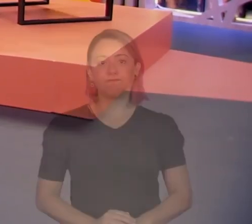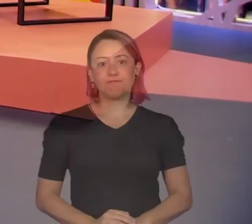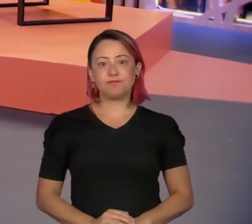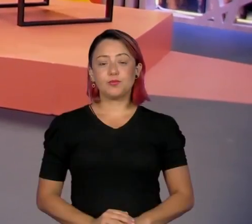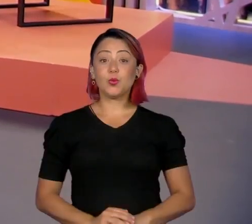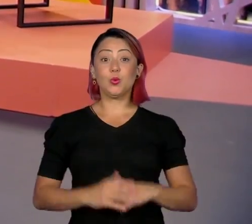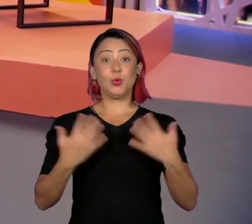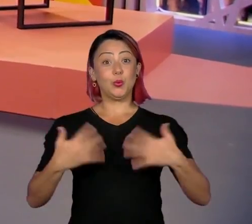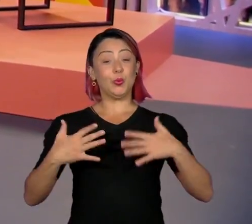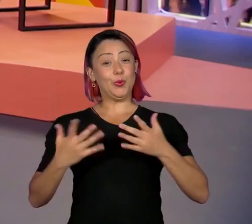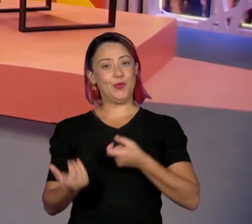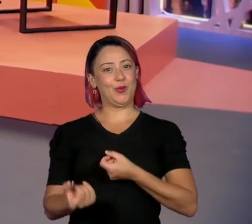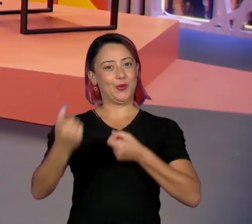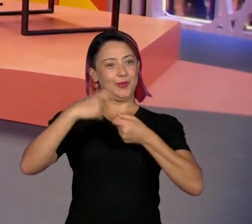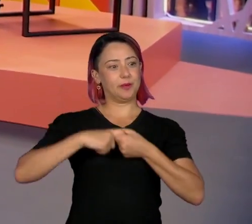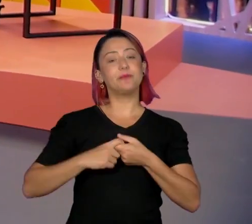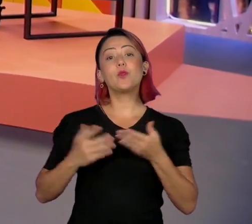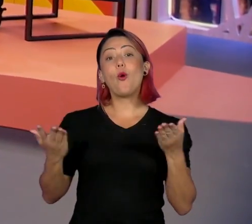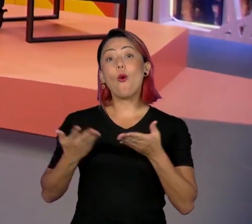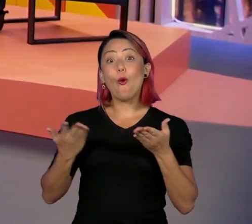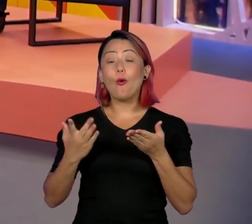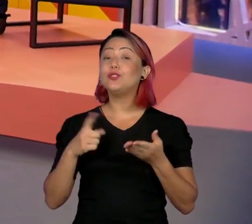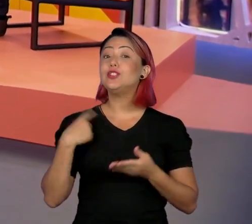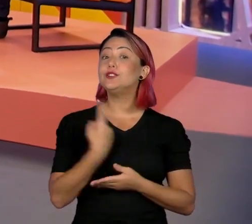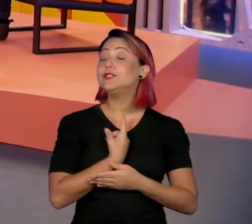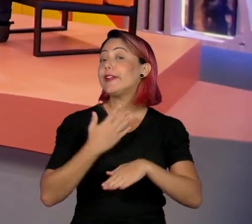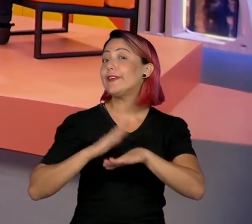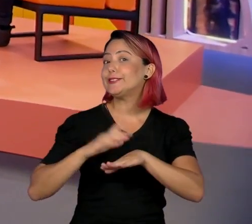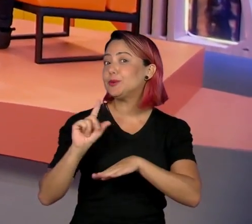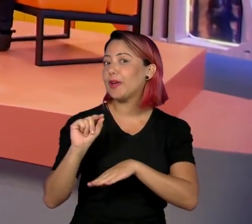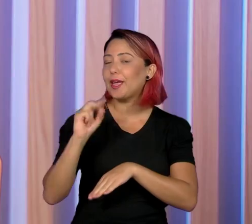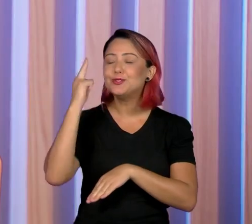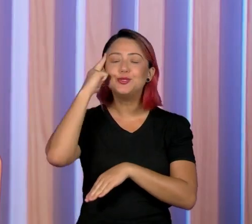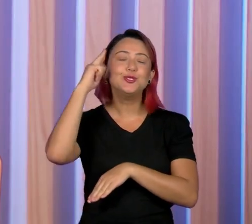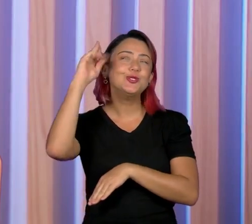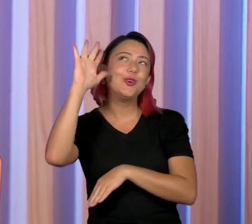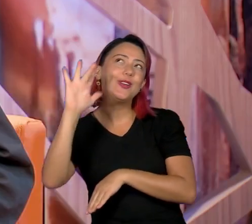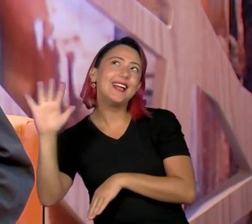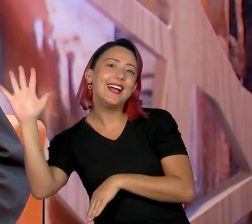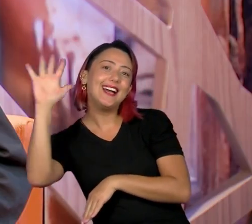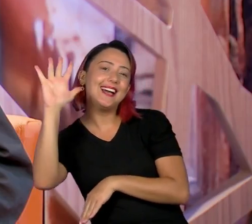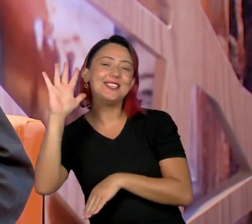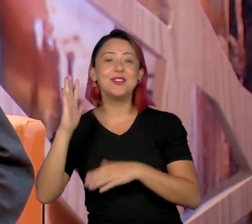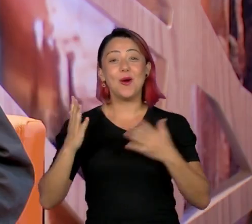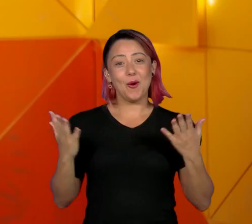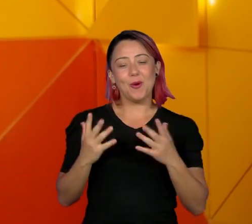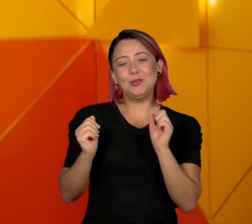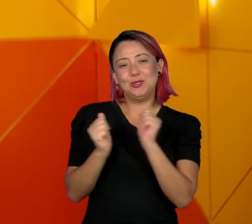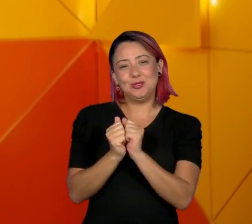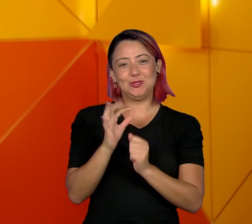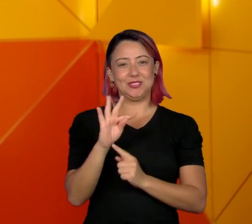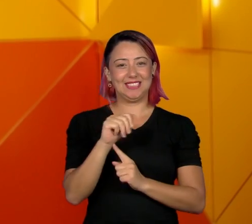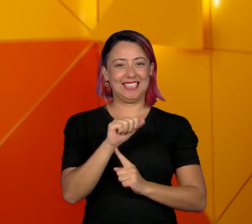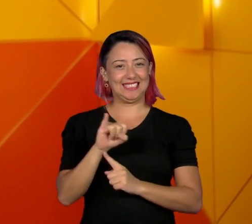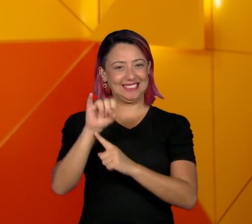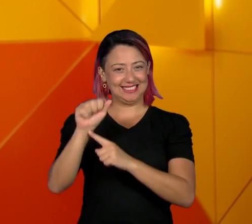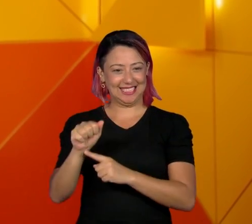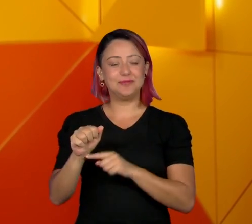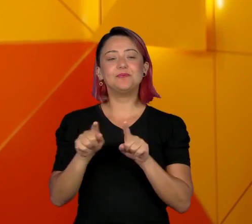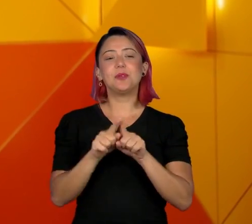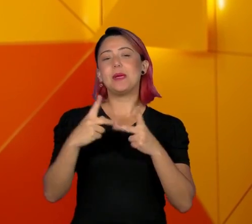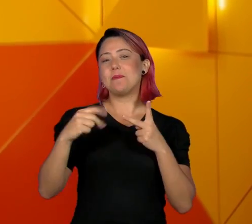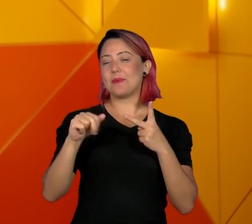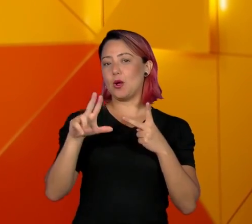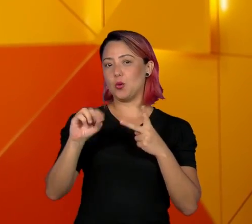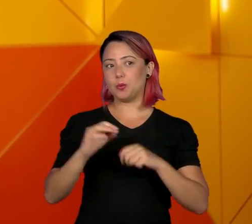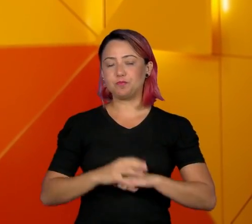Estação Livre de volta. Hoje nós estamos aqui sonhando, e eu tô sonhando junto com Tássia Reis e com Paulo Bueno. Ocupar um lugar de destaque